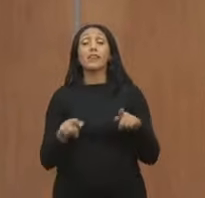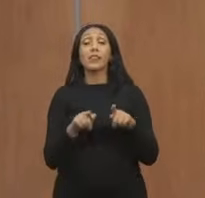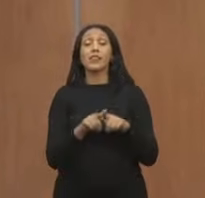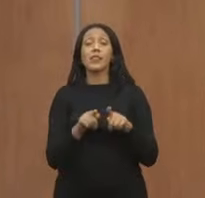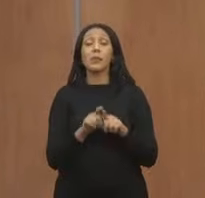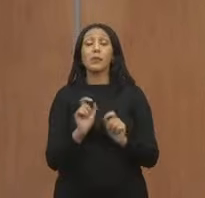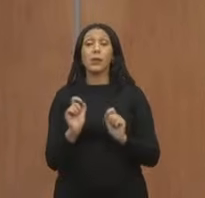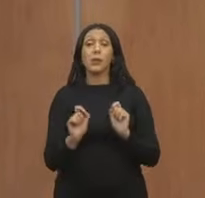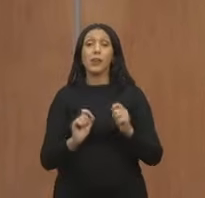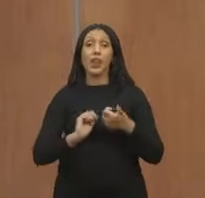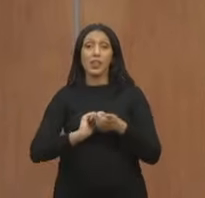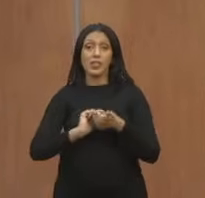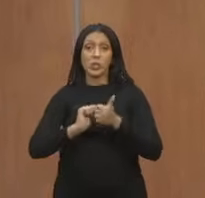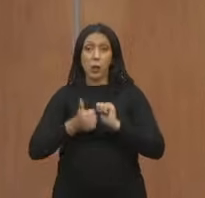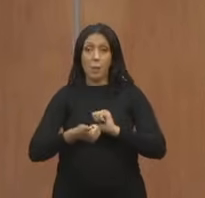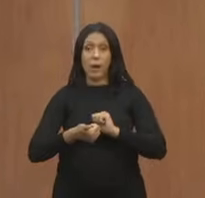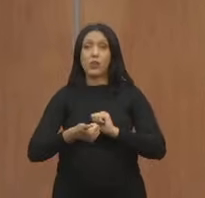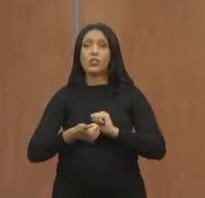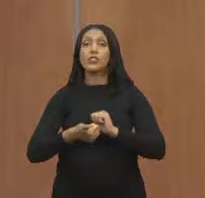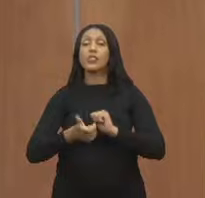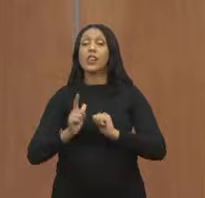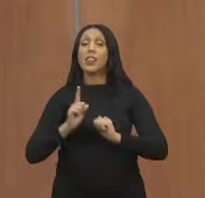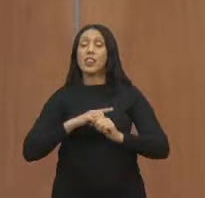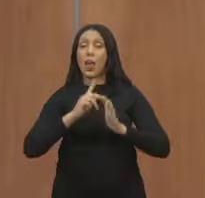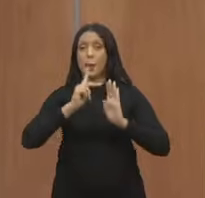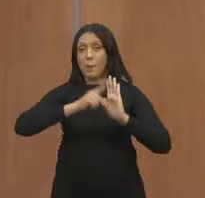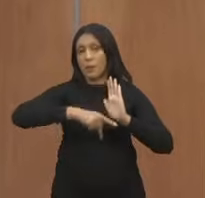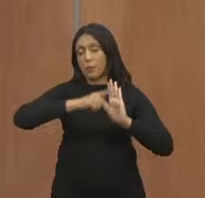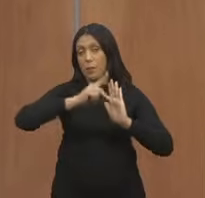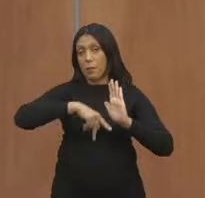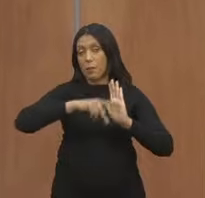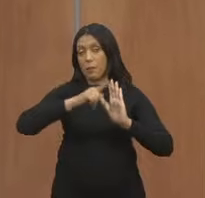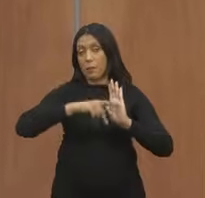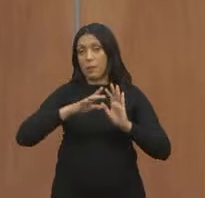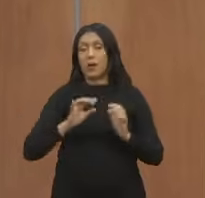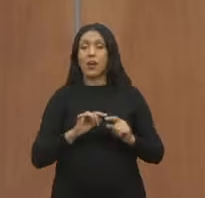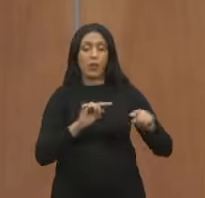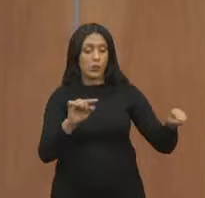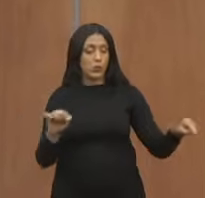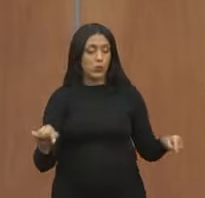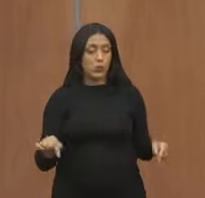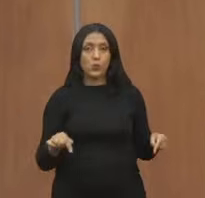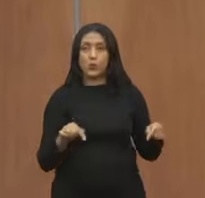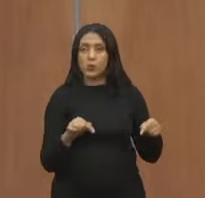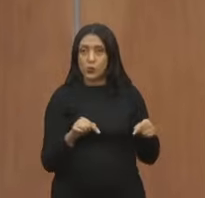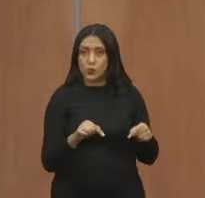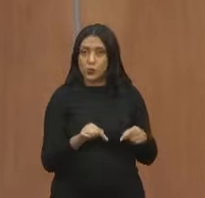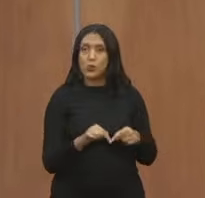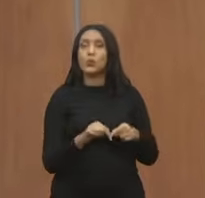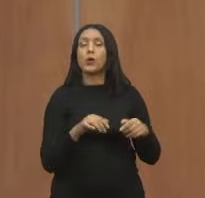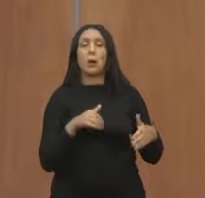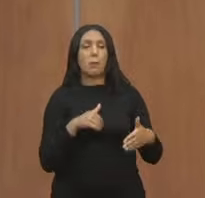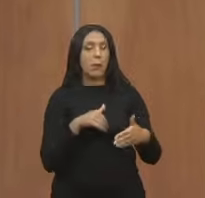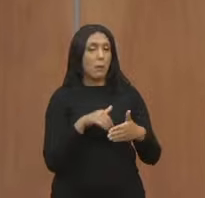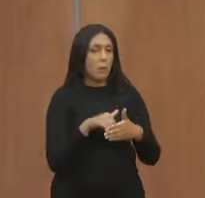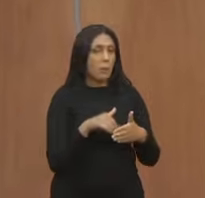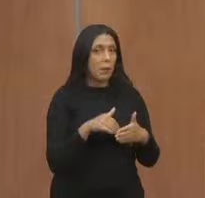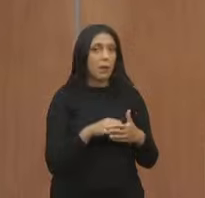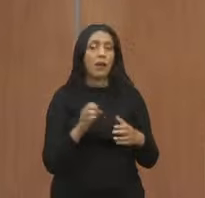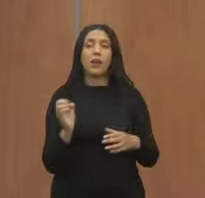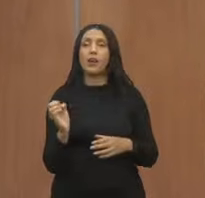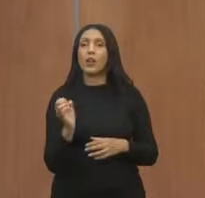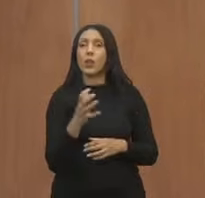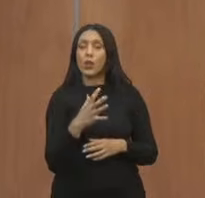do esporte, na implantação do Centro de Atenção ao Esporte e Atividade Física. Outro ponto